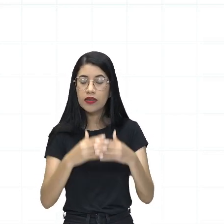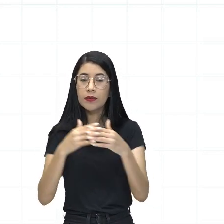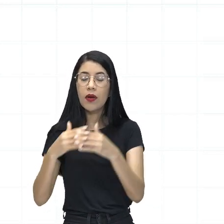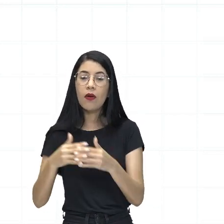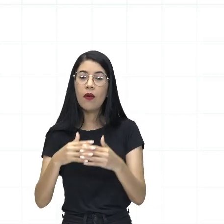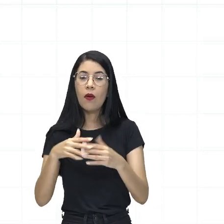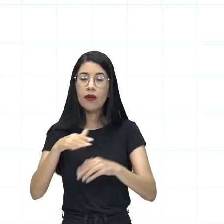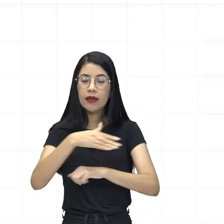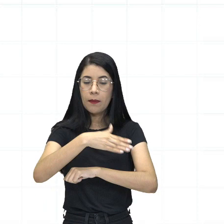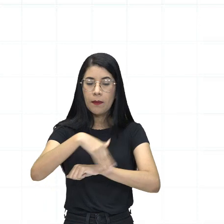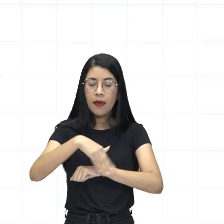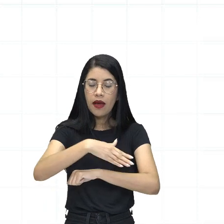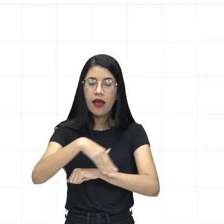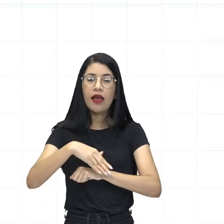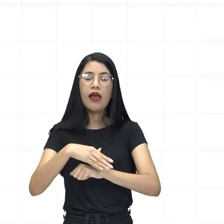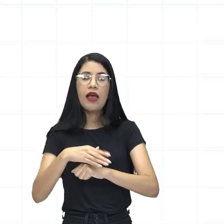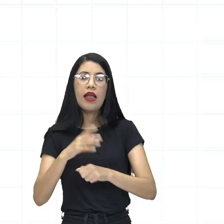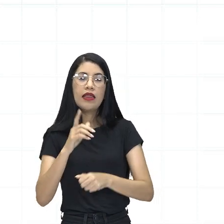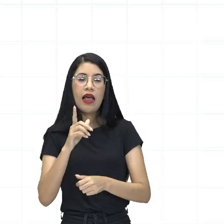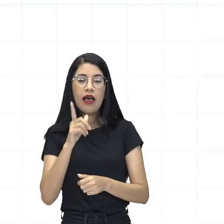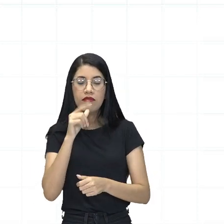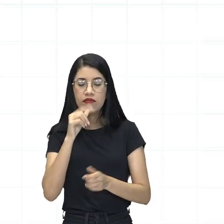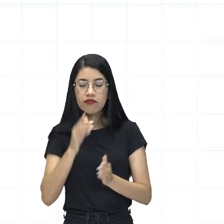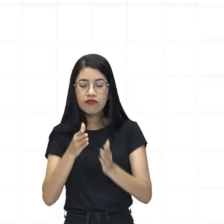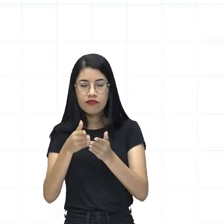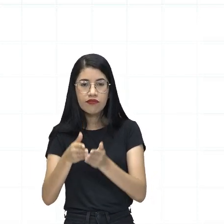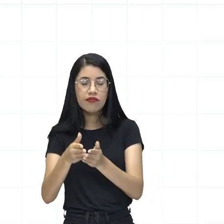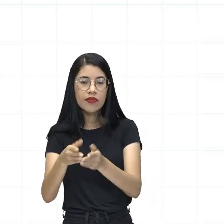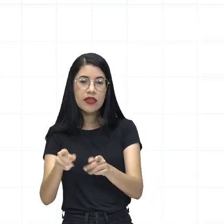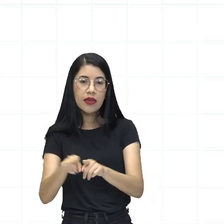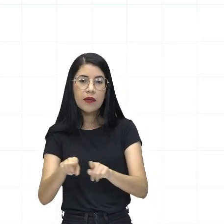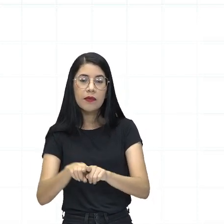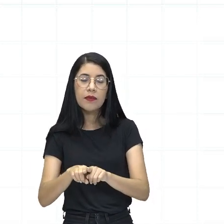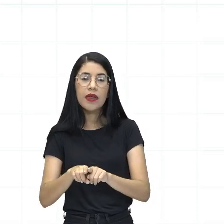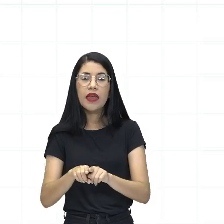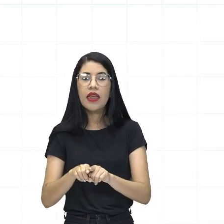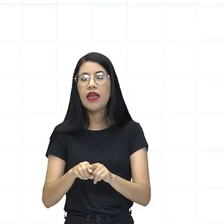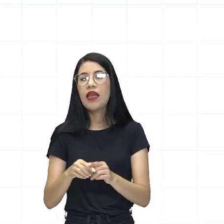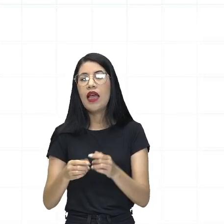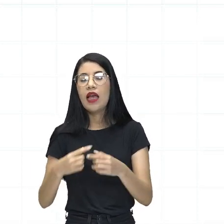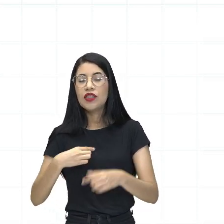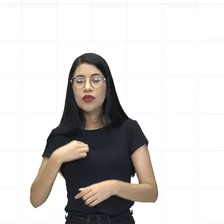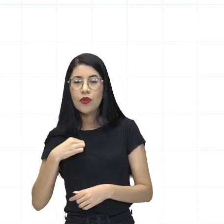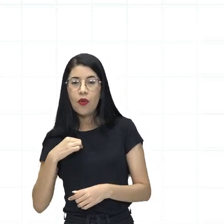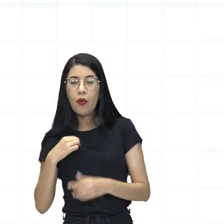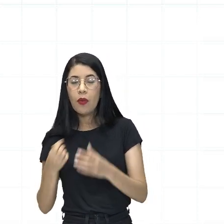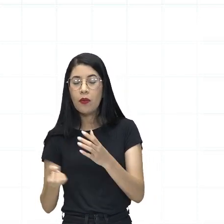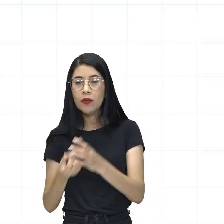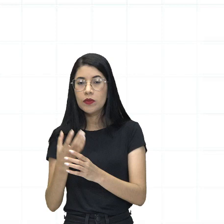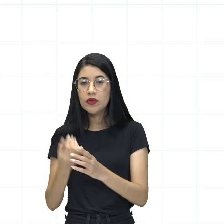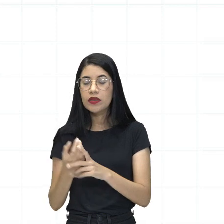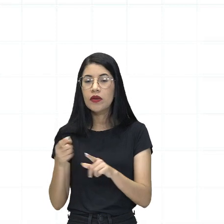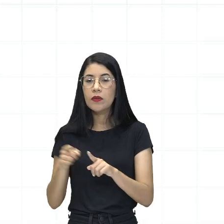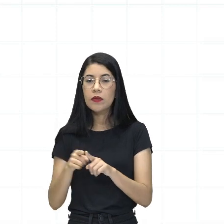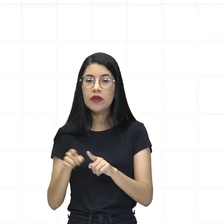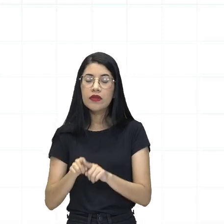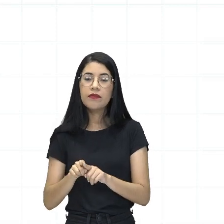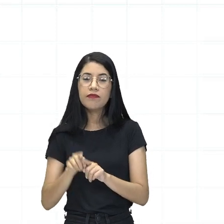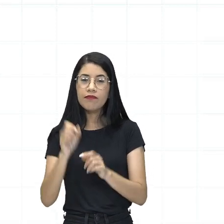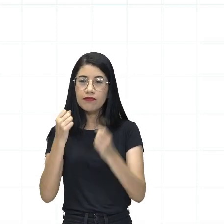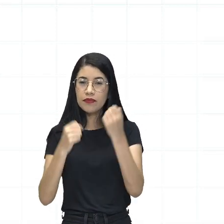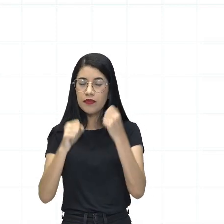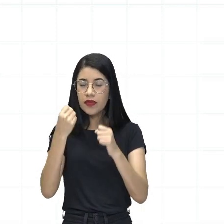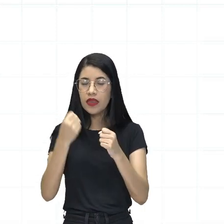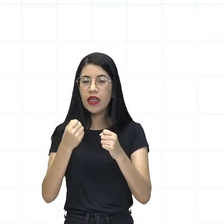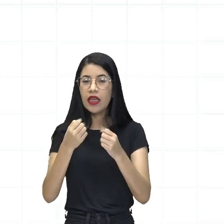ferroviário, marítimo, a indústria de roupa, siderúrgica, que está muito envolvida com o derretimento do aço